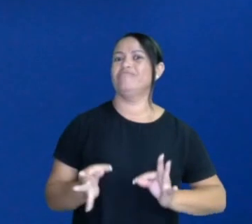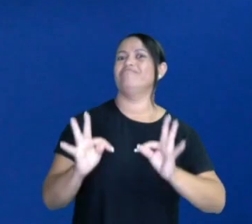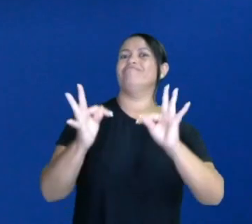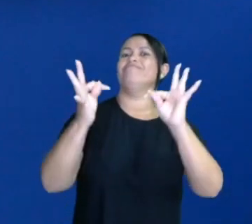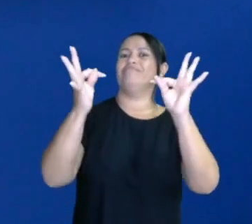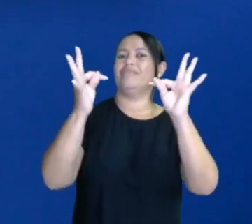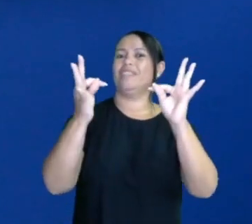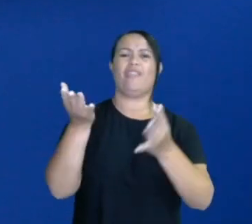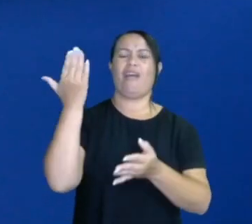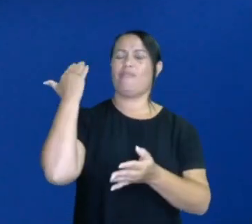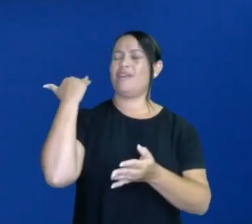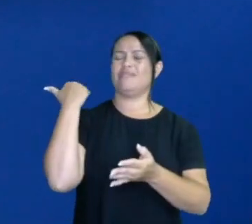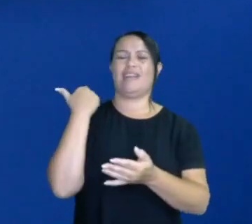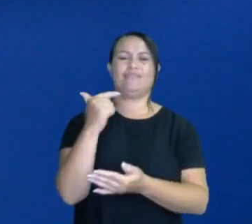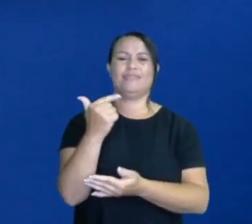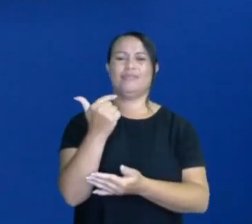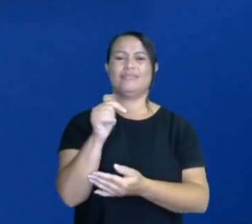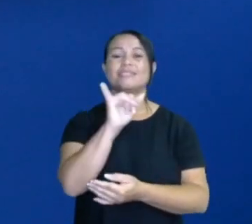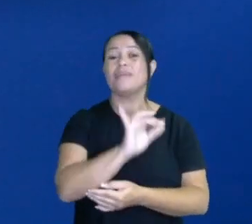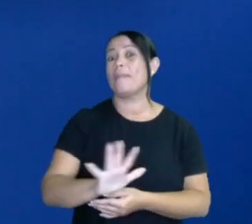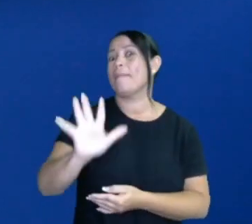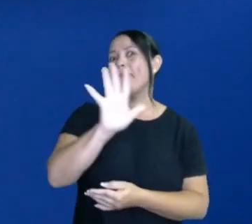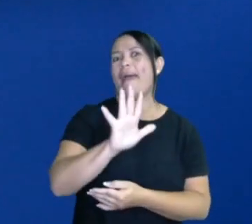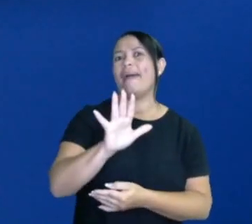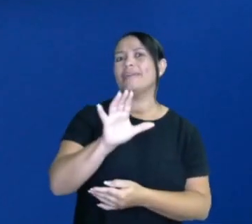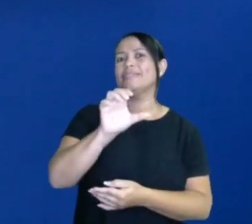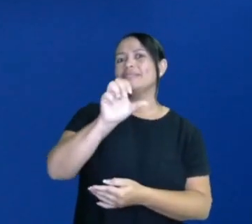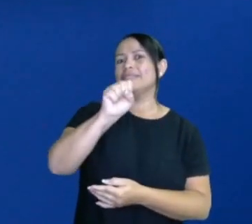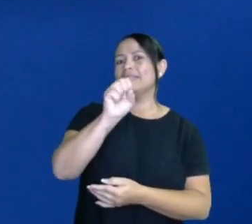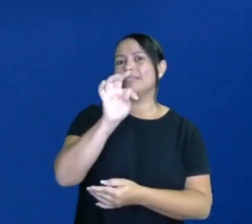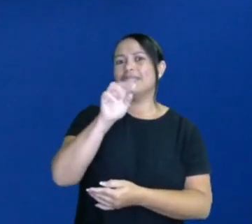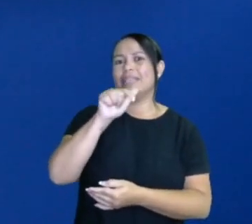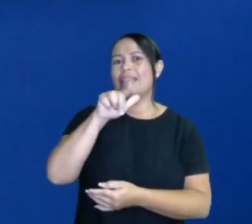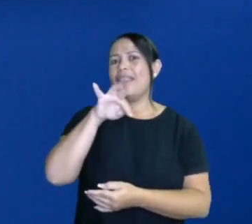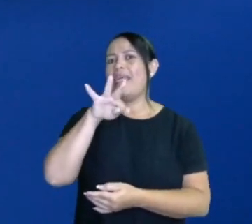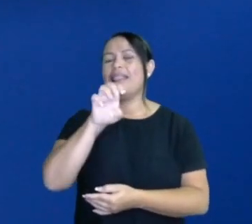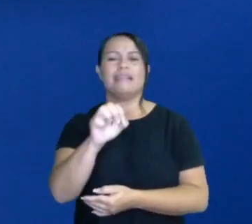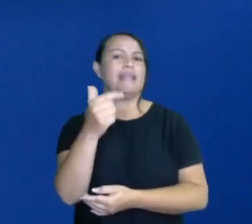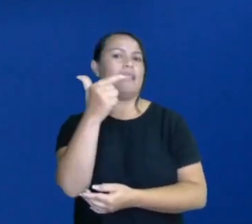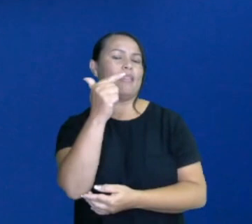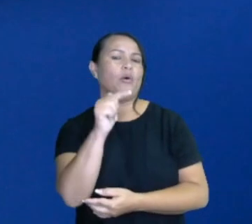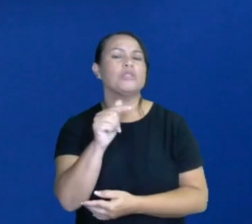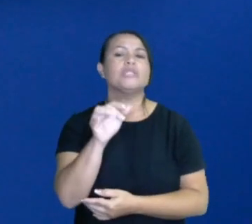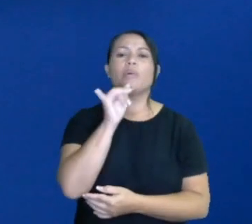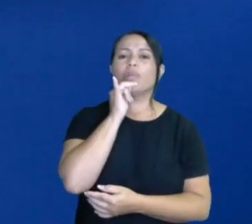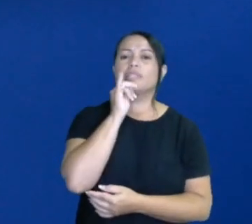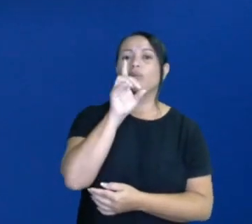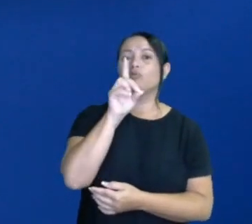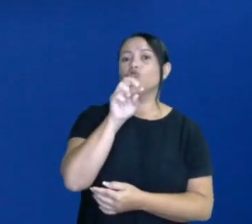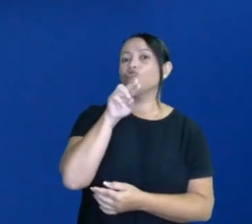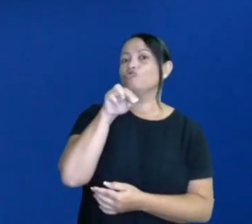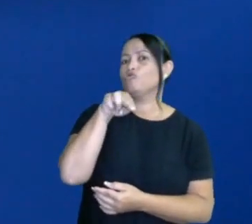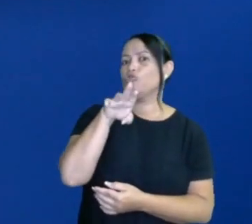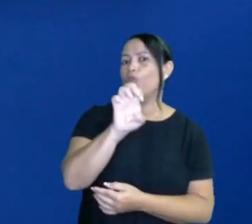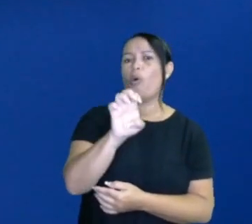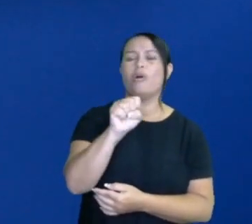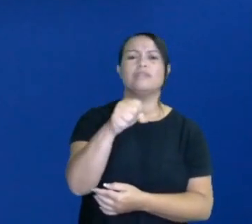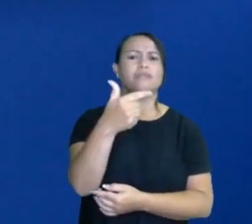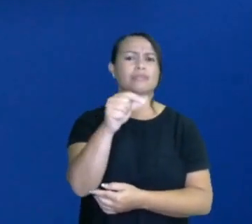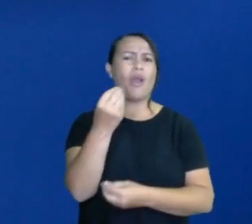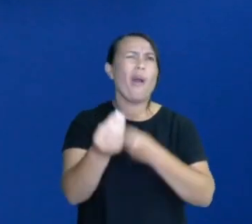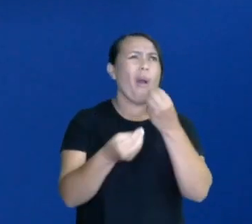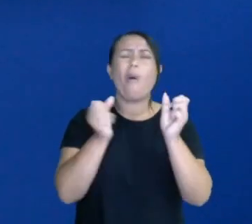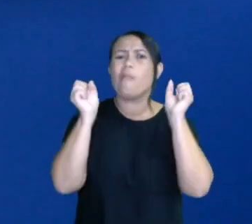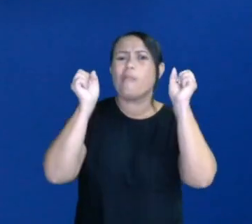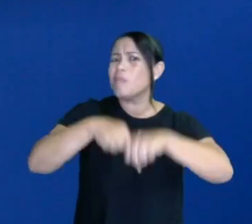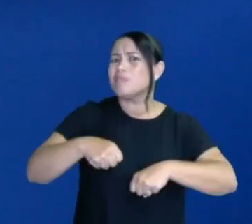tecnologia. Não existiam as imagens de satélite, não existiam os drones. Então, como era possível fazer